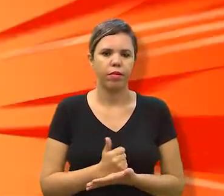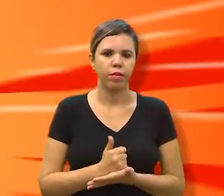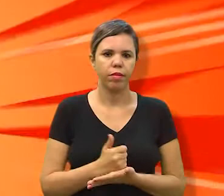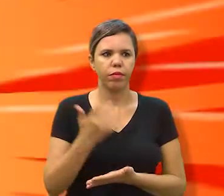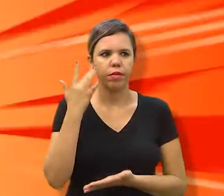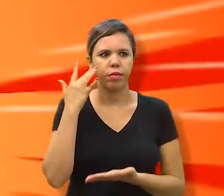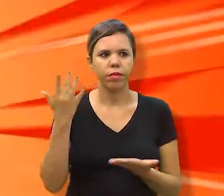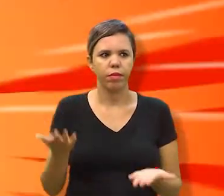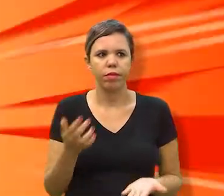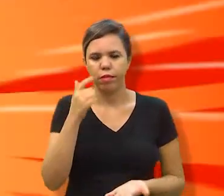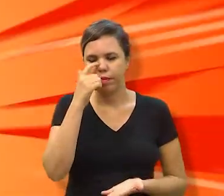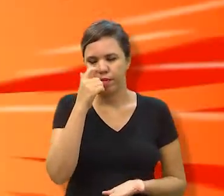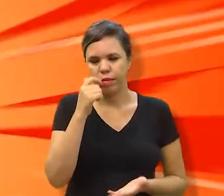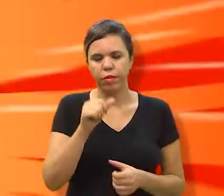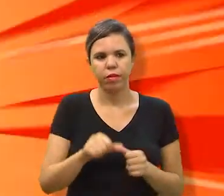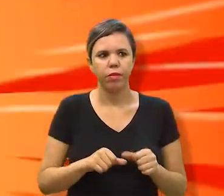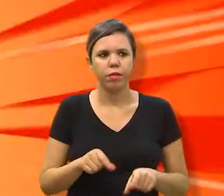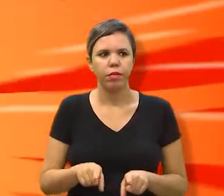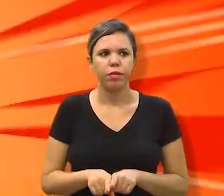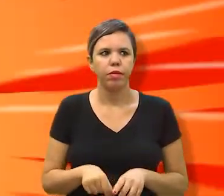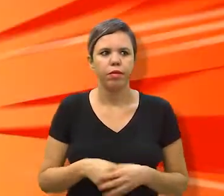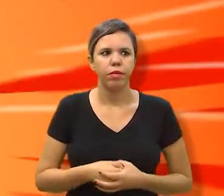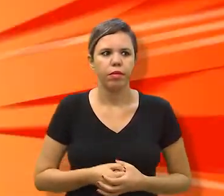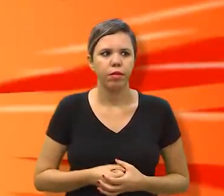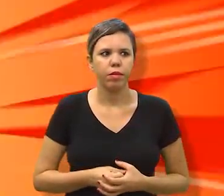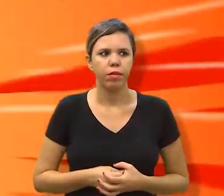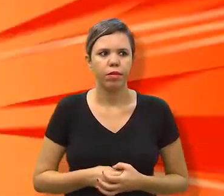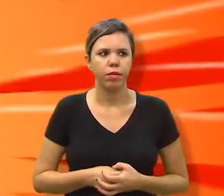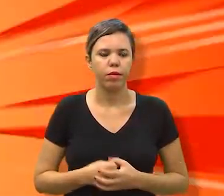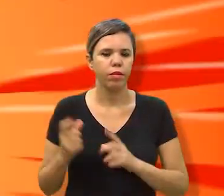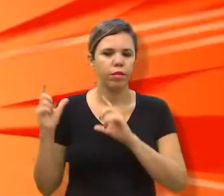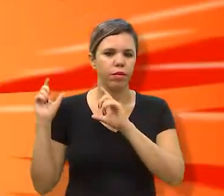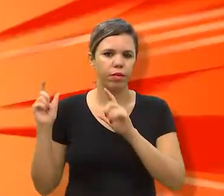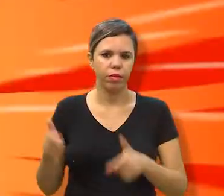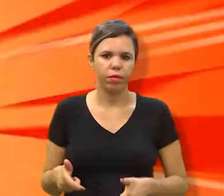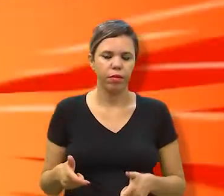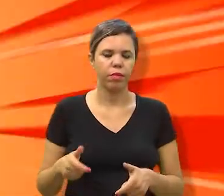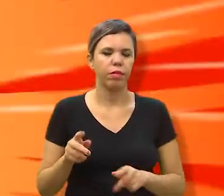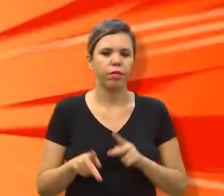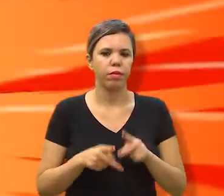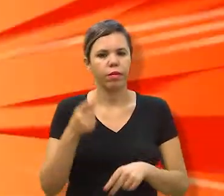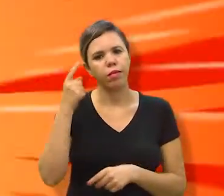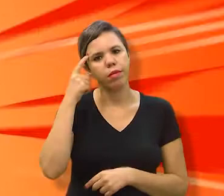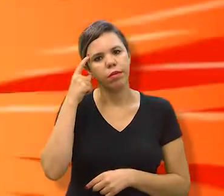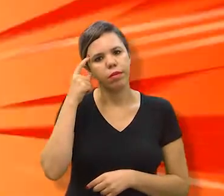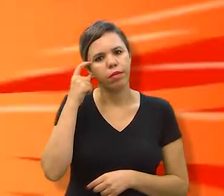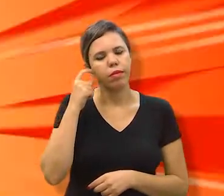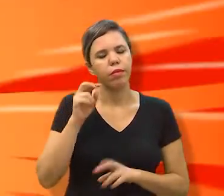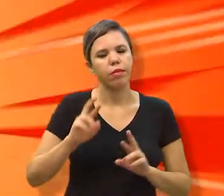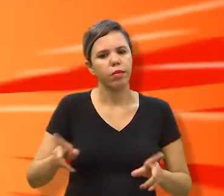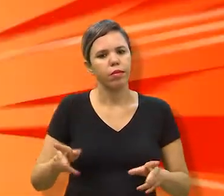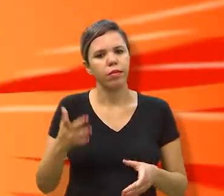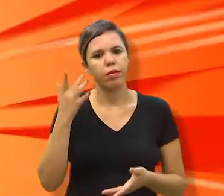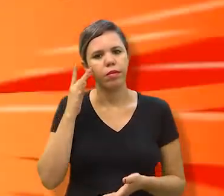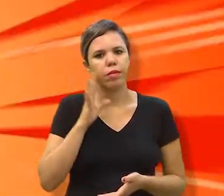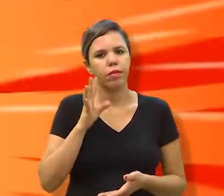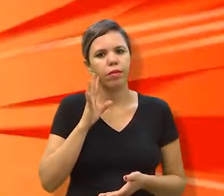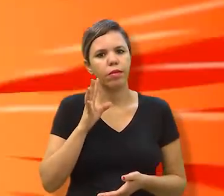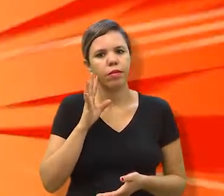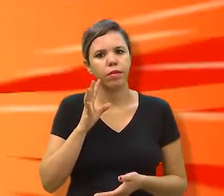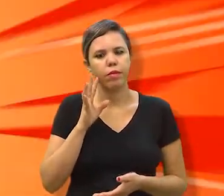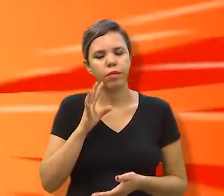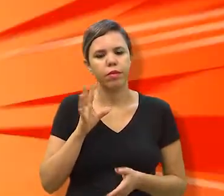game, eu acho que foge aí, né, do convencional, tradicional do que as pessoas pensam. E é diferente, eu acho muito